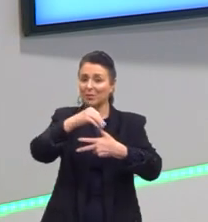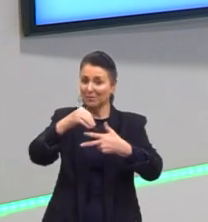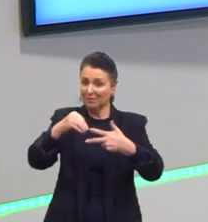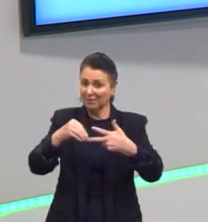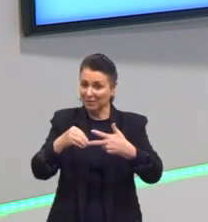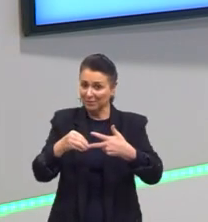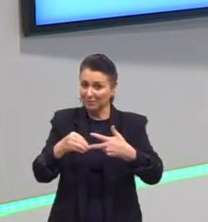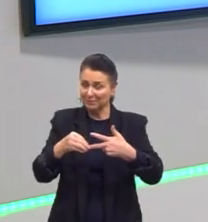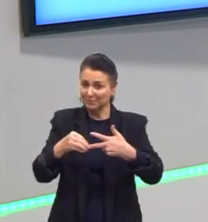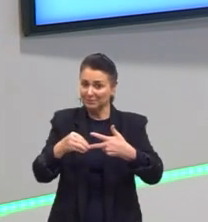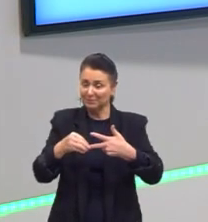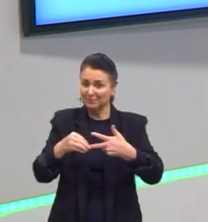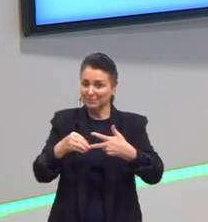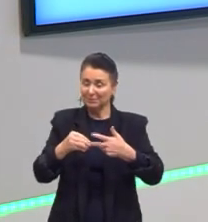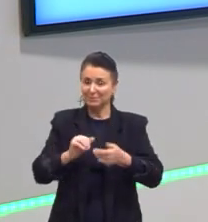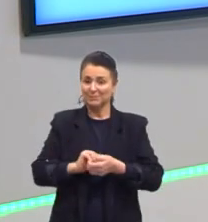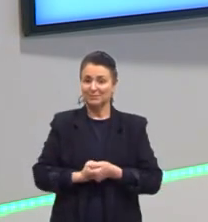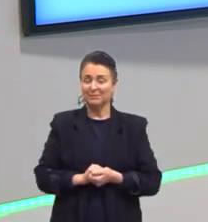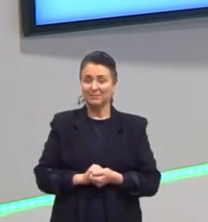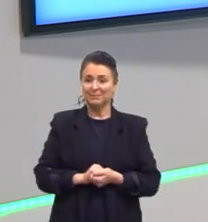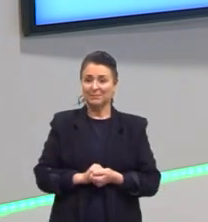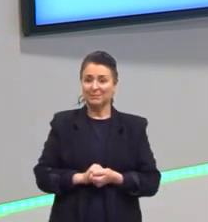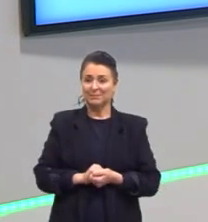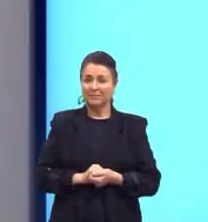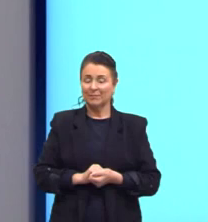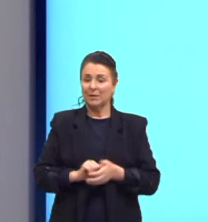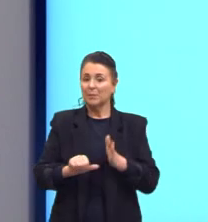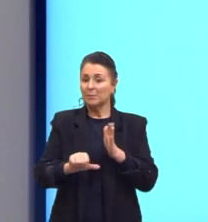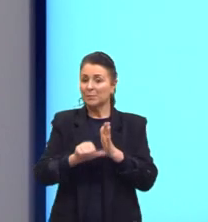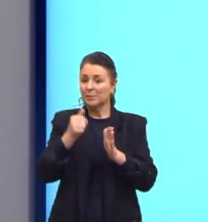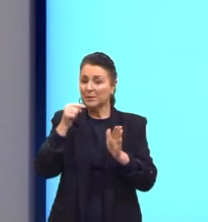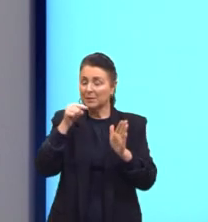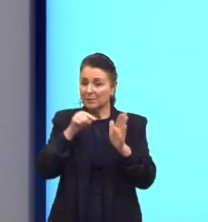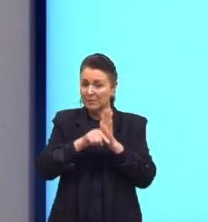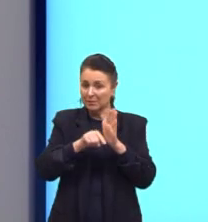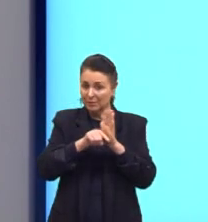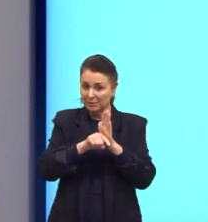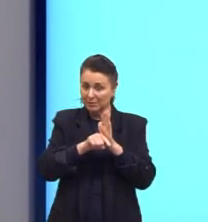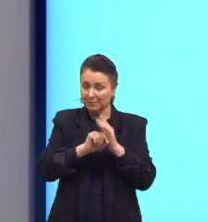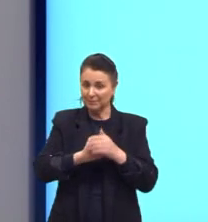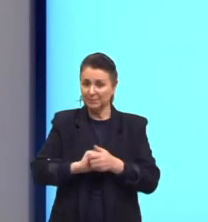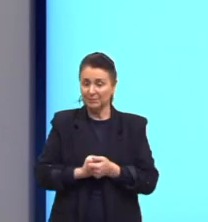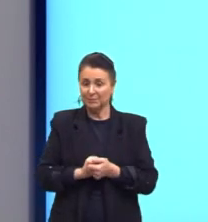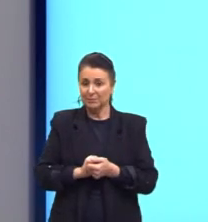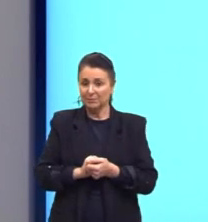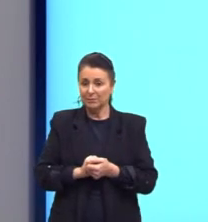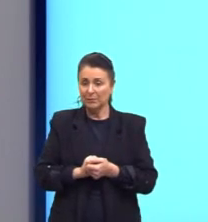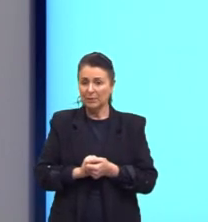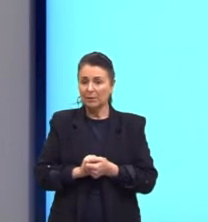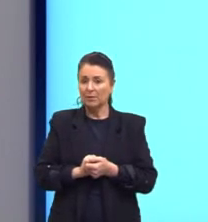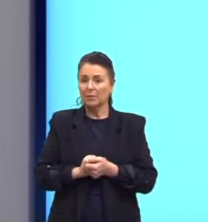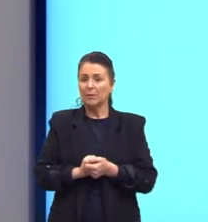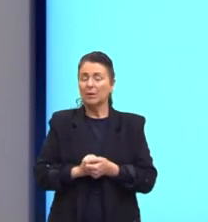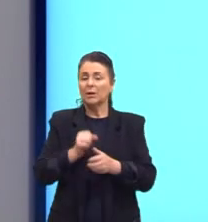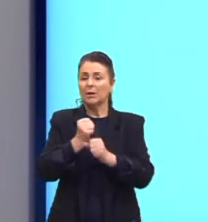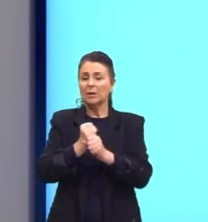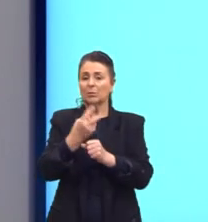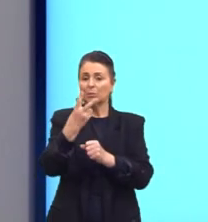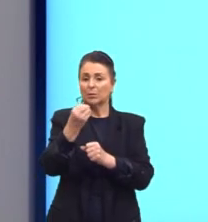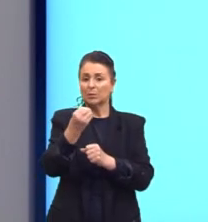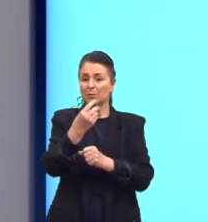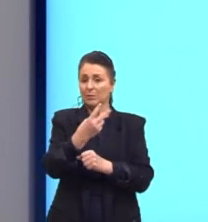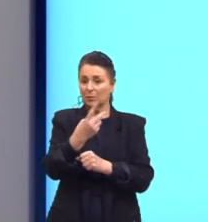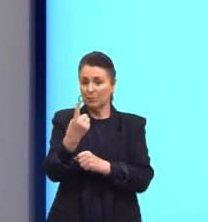preparados vamos lá então a primeira questão o Enem 2021